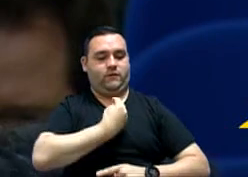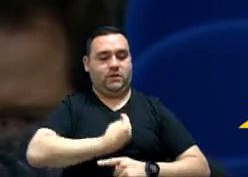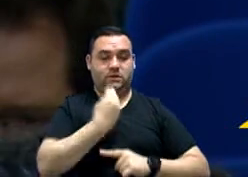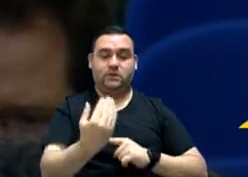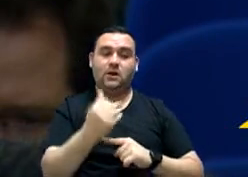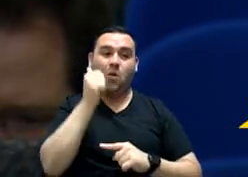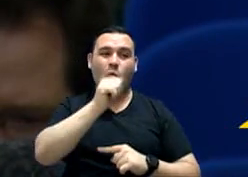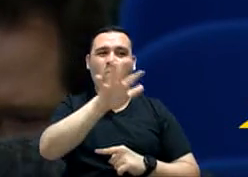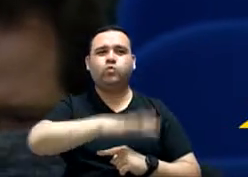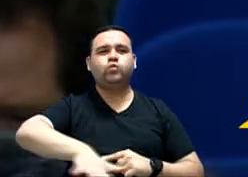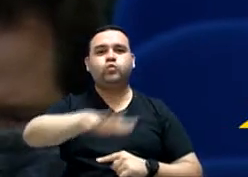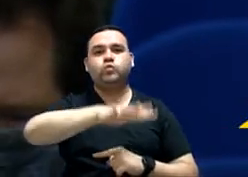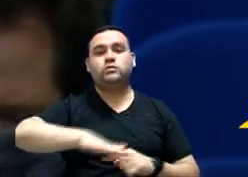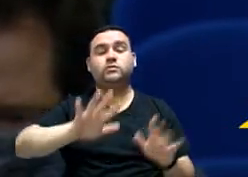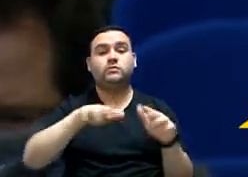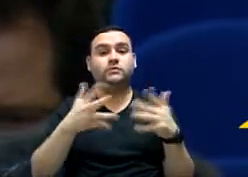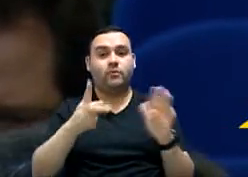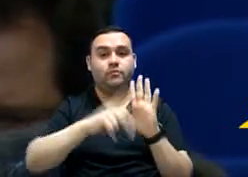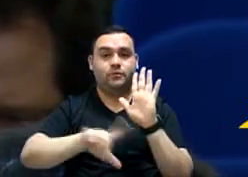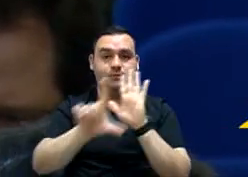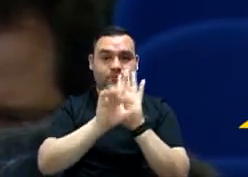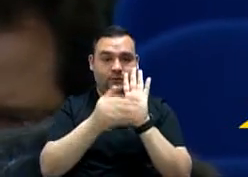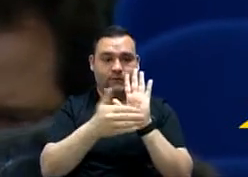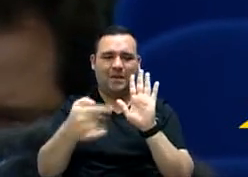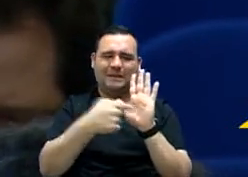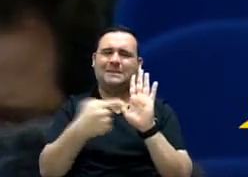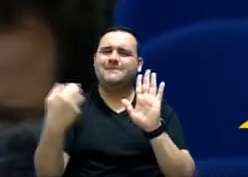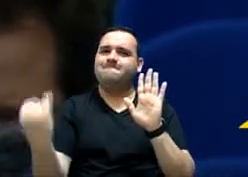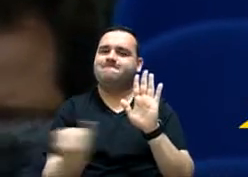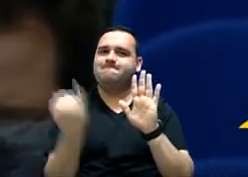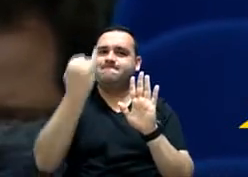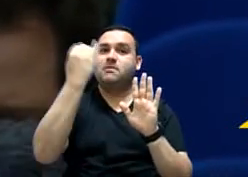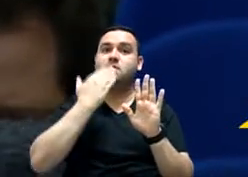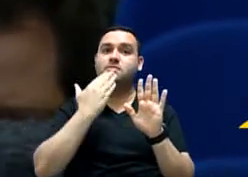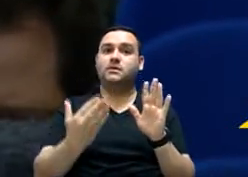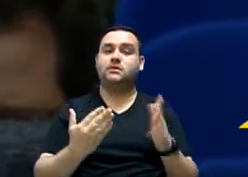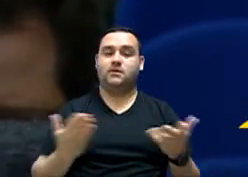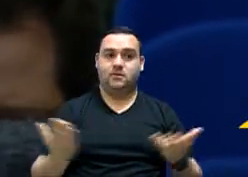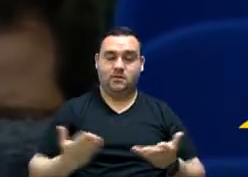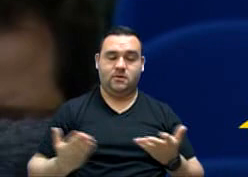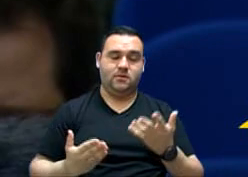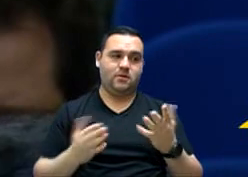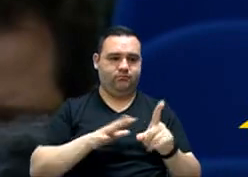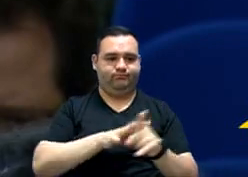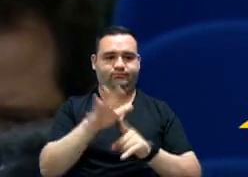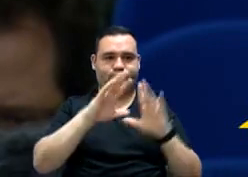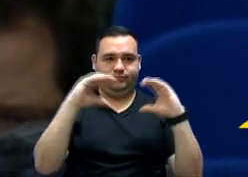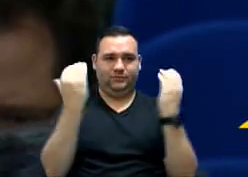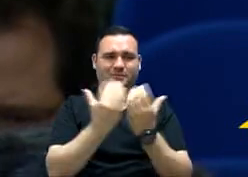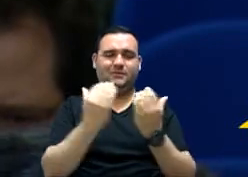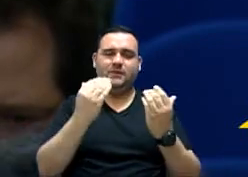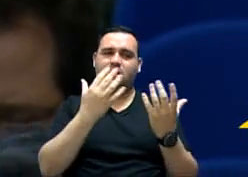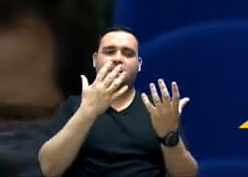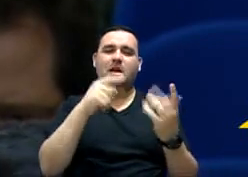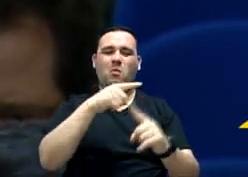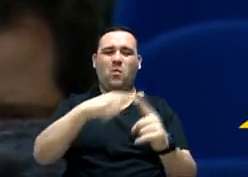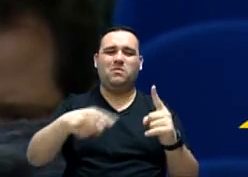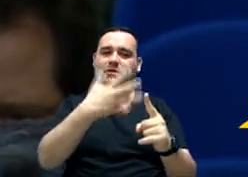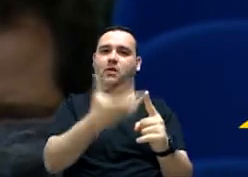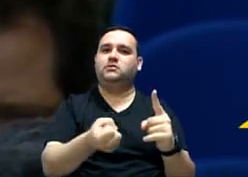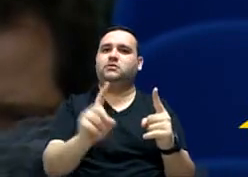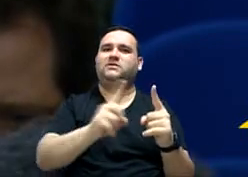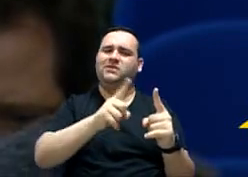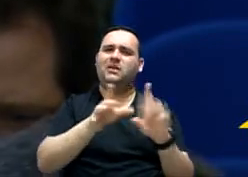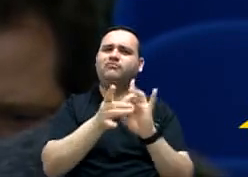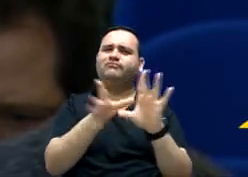proteger a vida das mulheres. Então, esse projeto ele é importante. Eu peço, né, ao plenário que possa rejeitar esse veto, então,